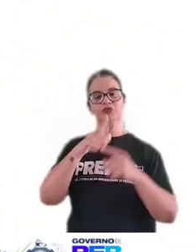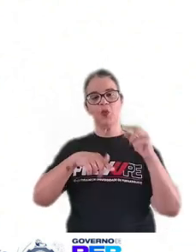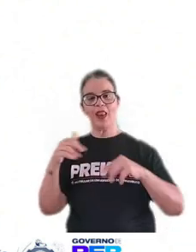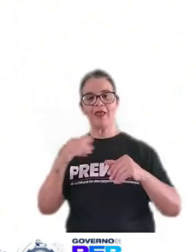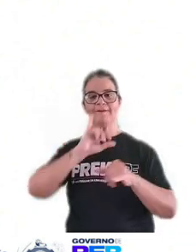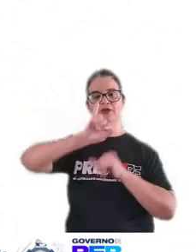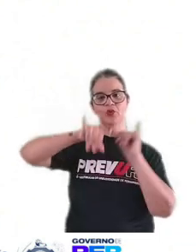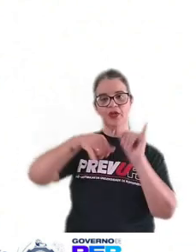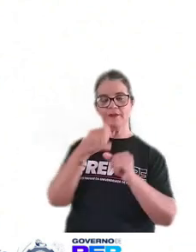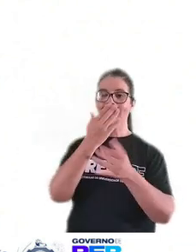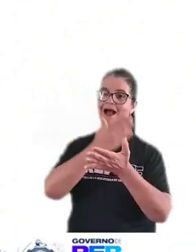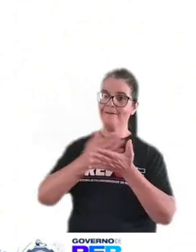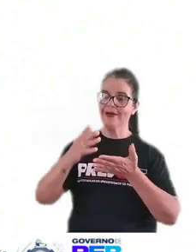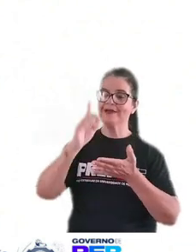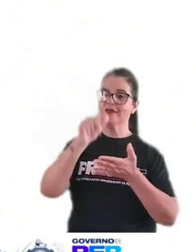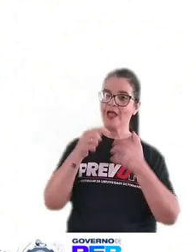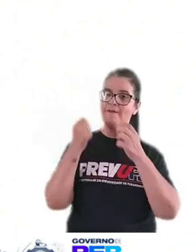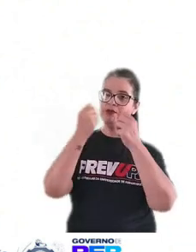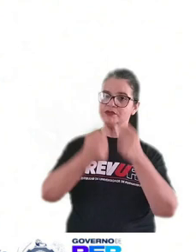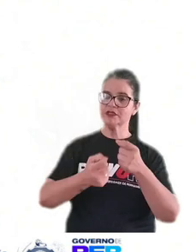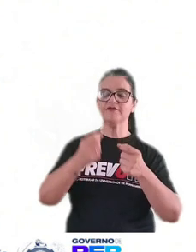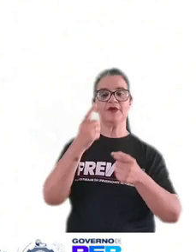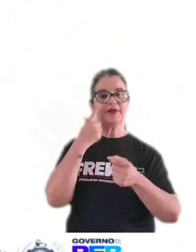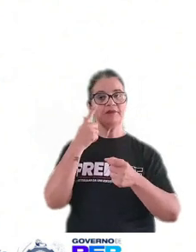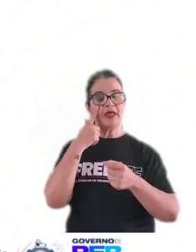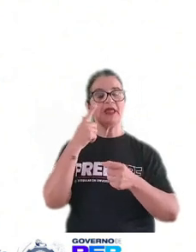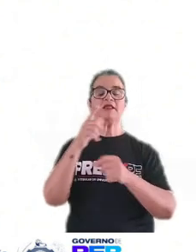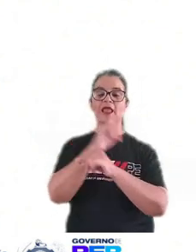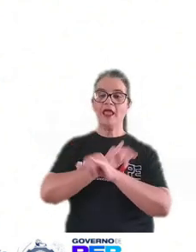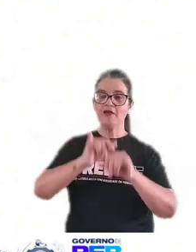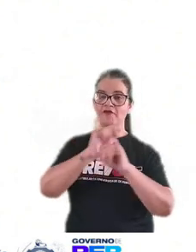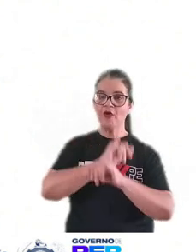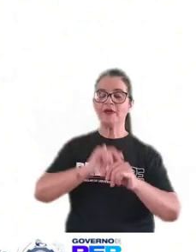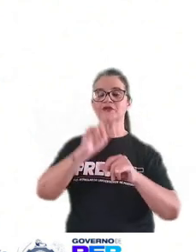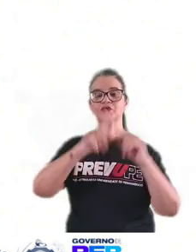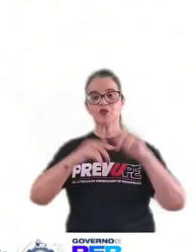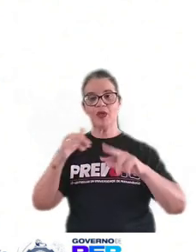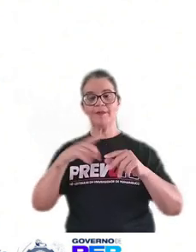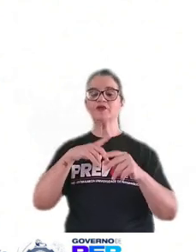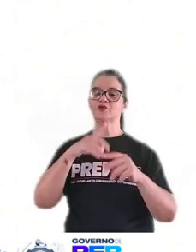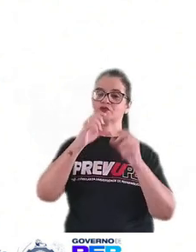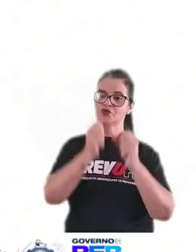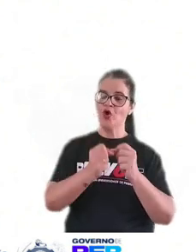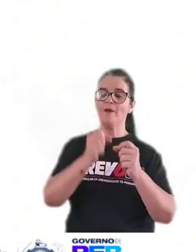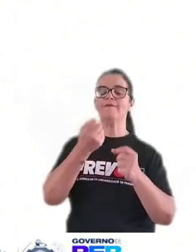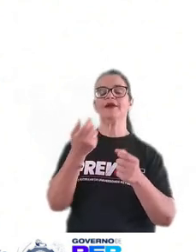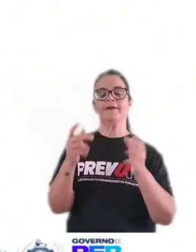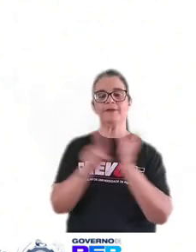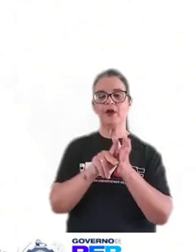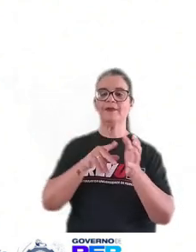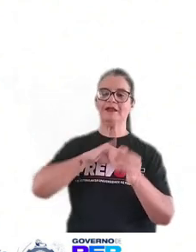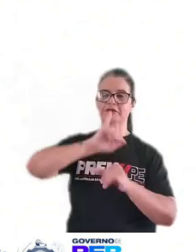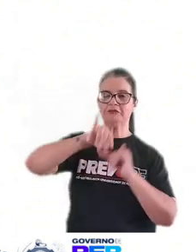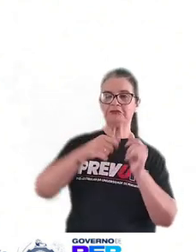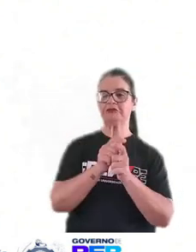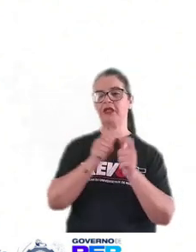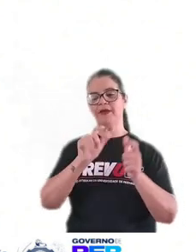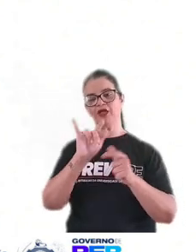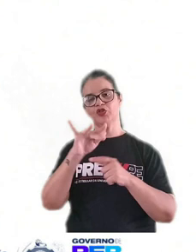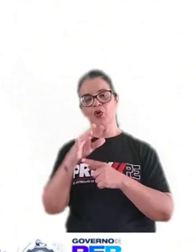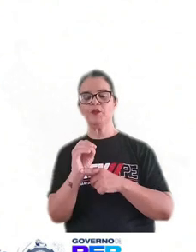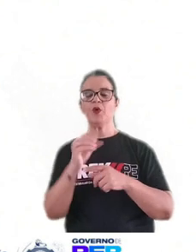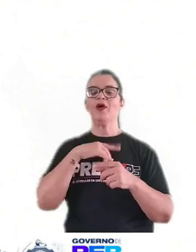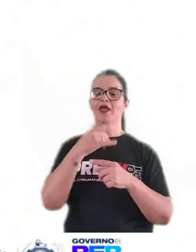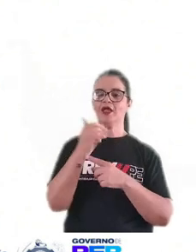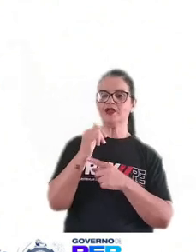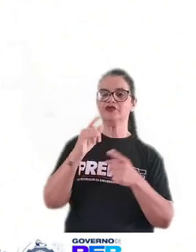reações de um elemento químico a partir dela é possível se obter informações para um elemento sobre as propriedades químicas tamanho